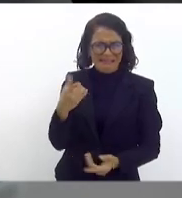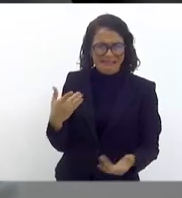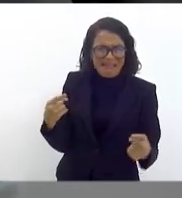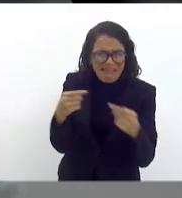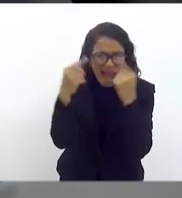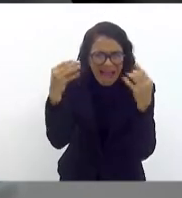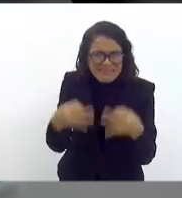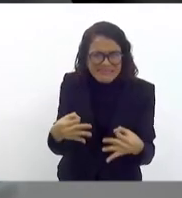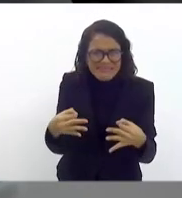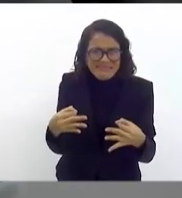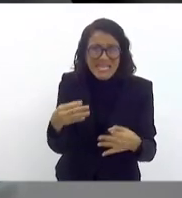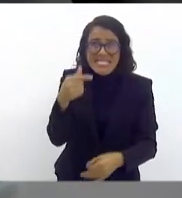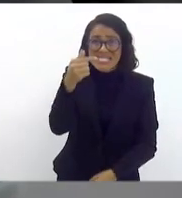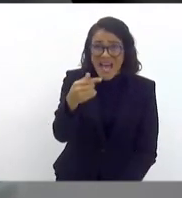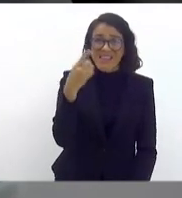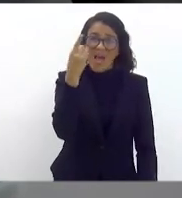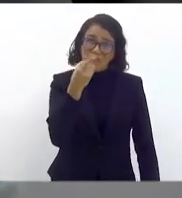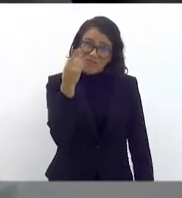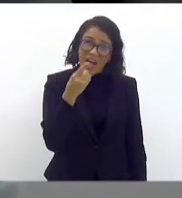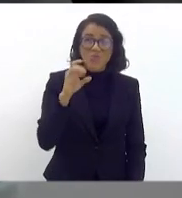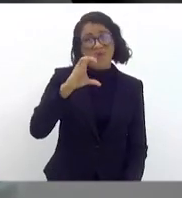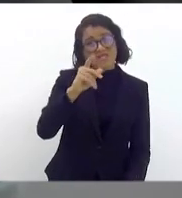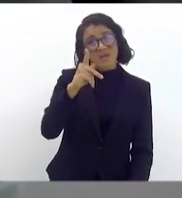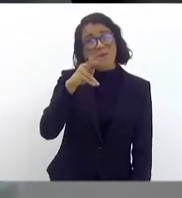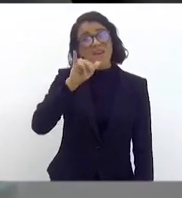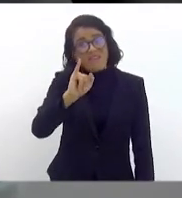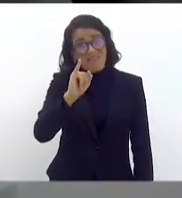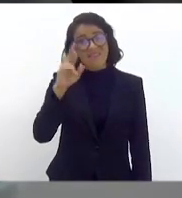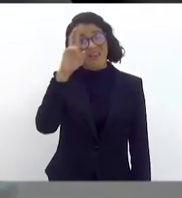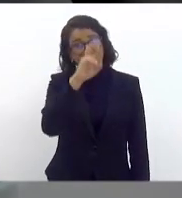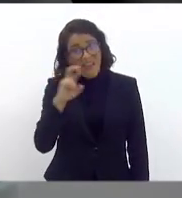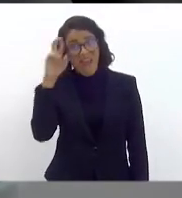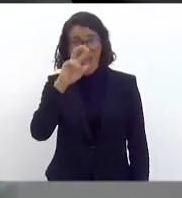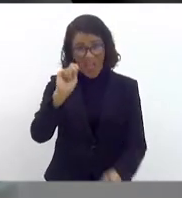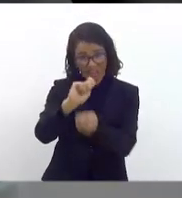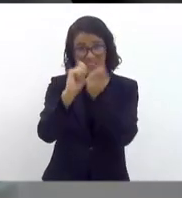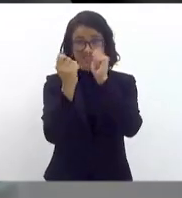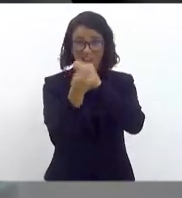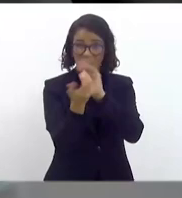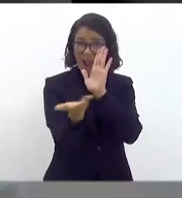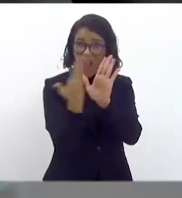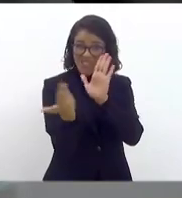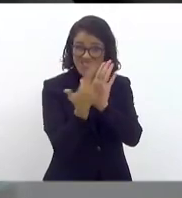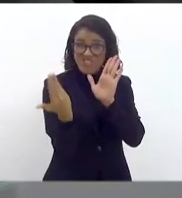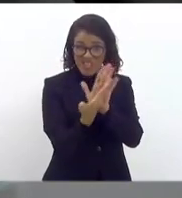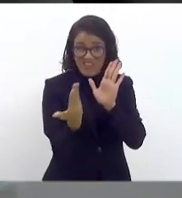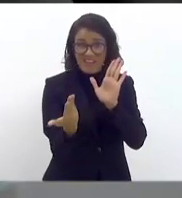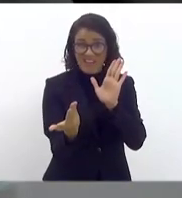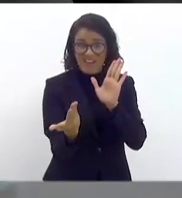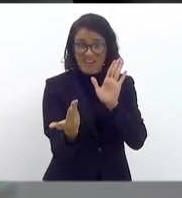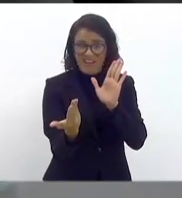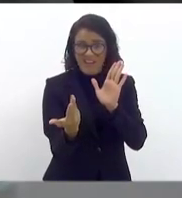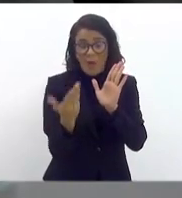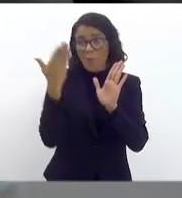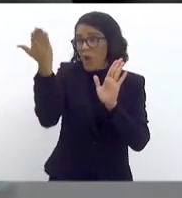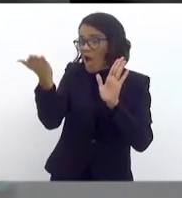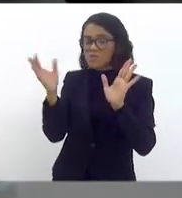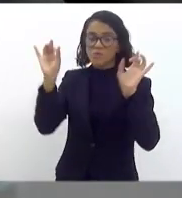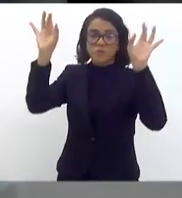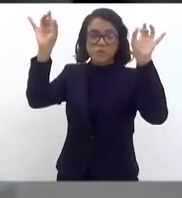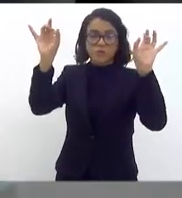isso. 7 deputados, no âmbito de uma CPI, têm que adequar a agenda com a nobre,